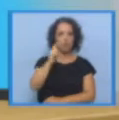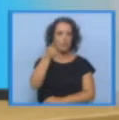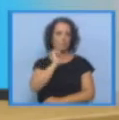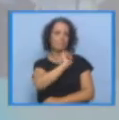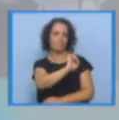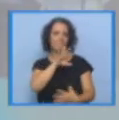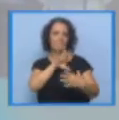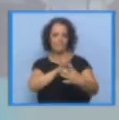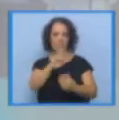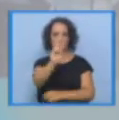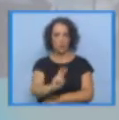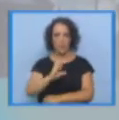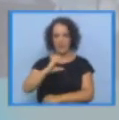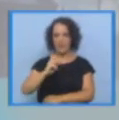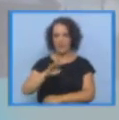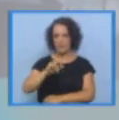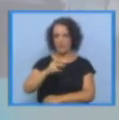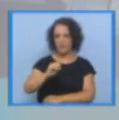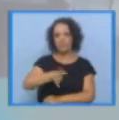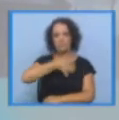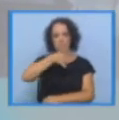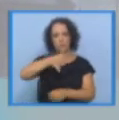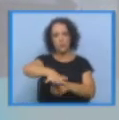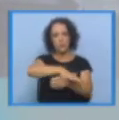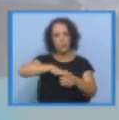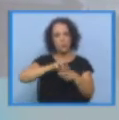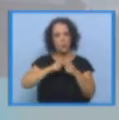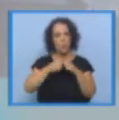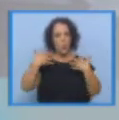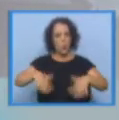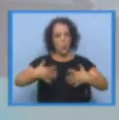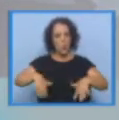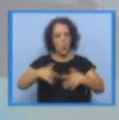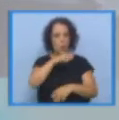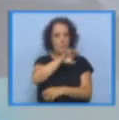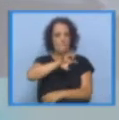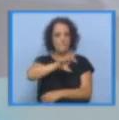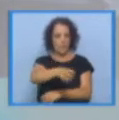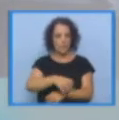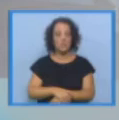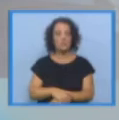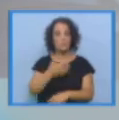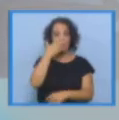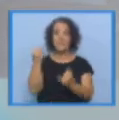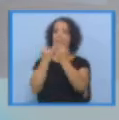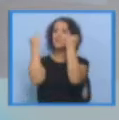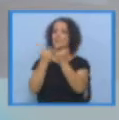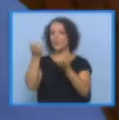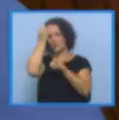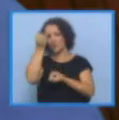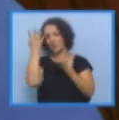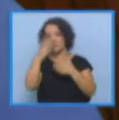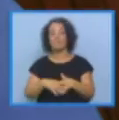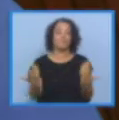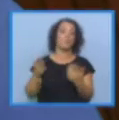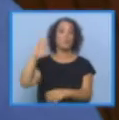drama humanitário que se vive no país. E esse, se calhar, é o mais esquecido pela comunidade internacional. É o mais